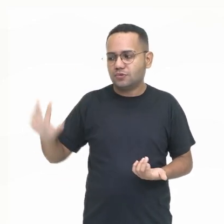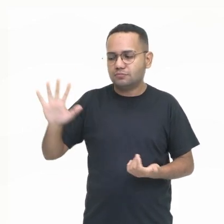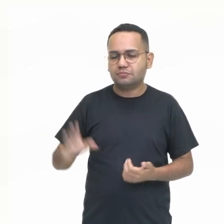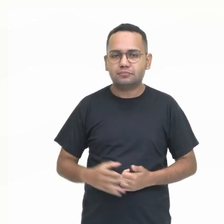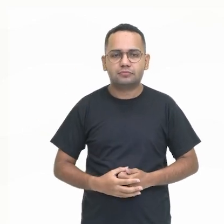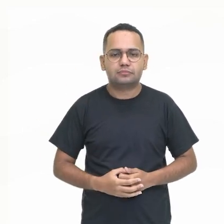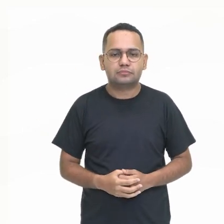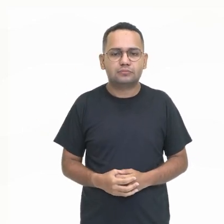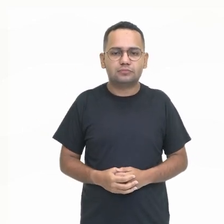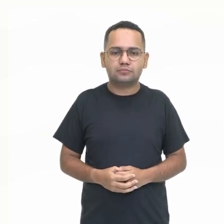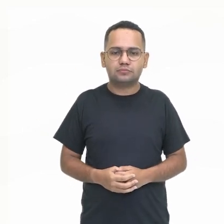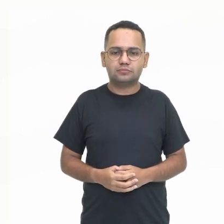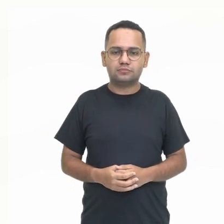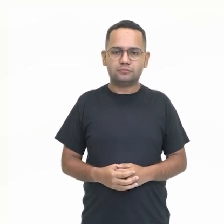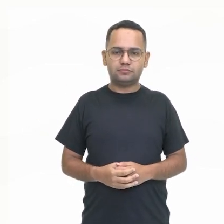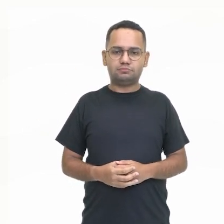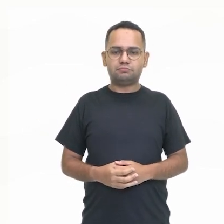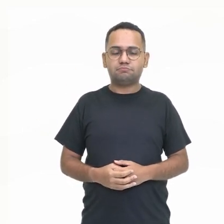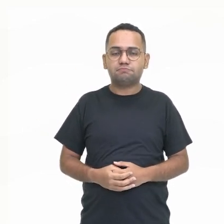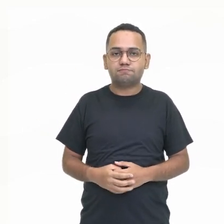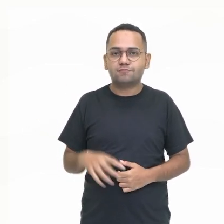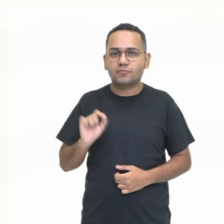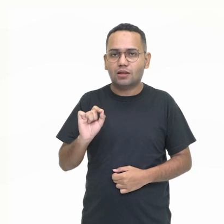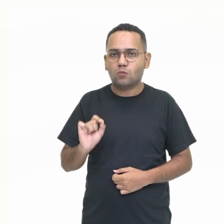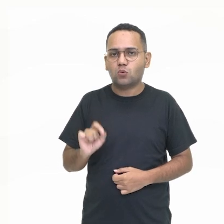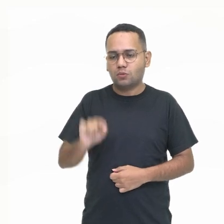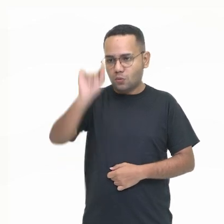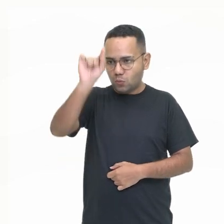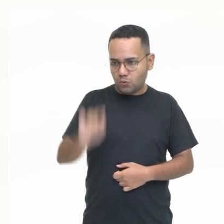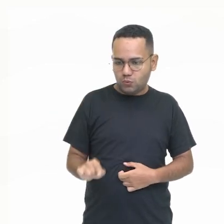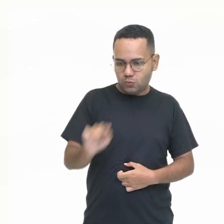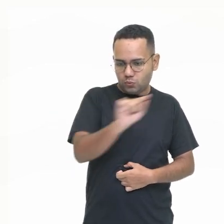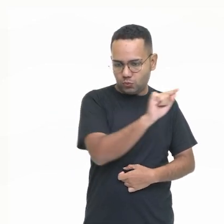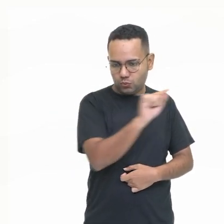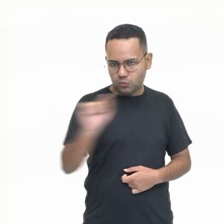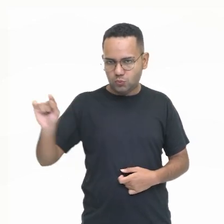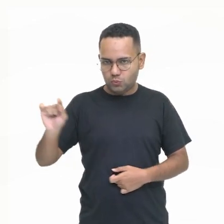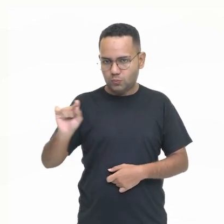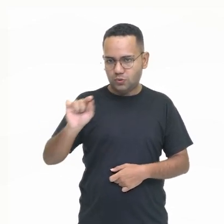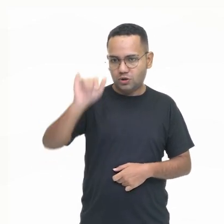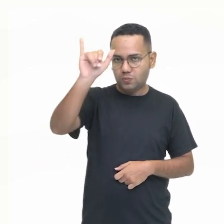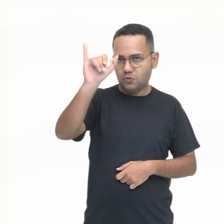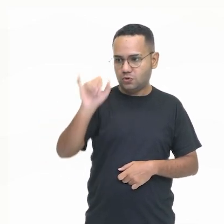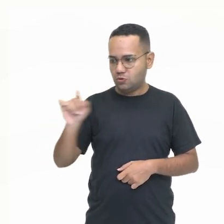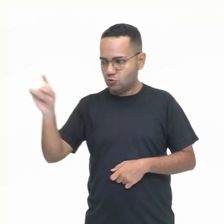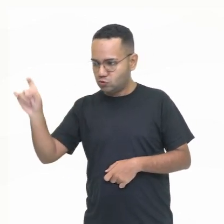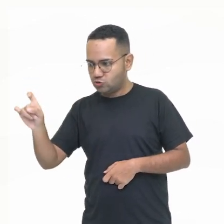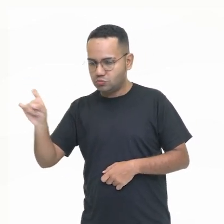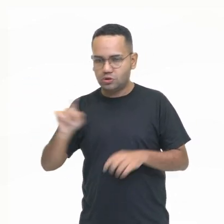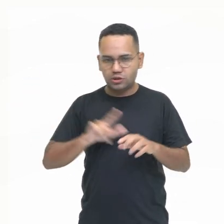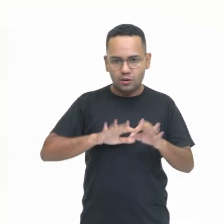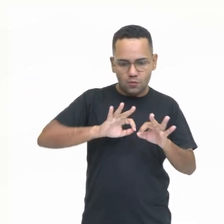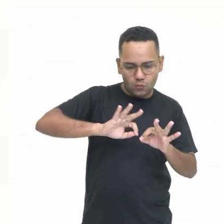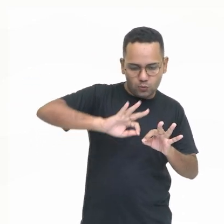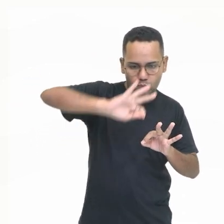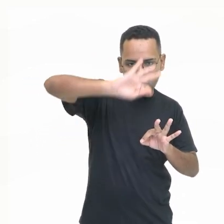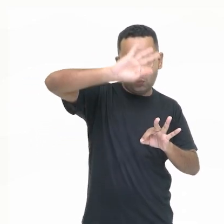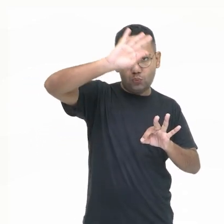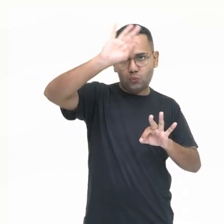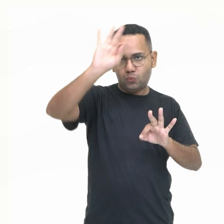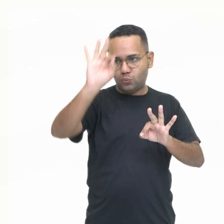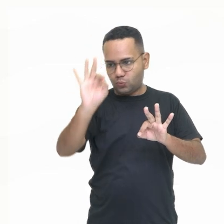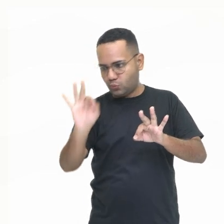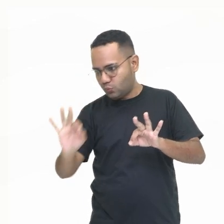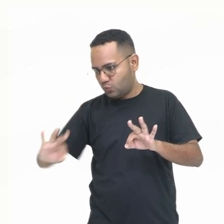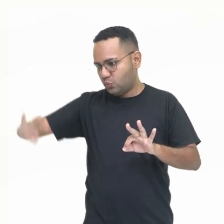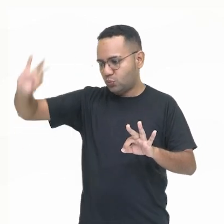entre os pontos A e B aqui no gráfico, ó, nesse intervalo, nós estamos dizendo que essa função é crescente, tá